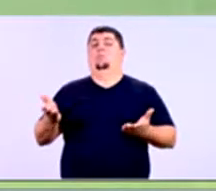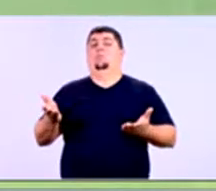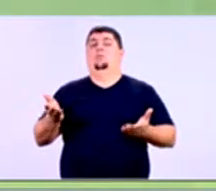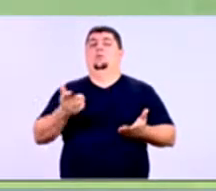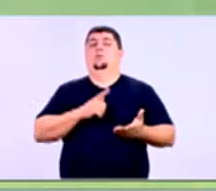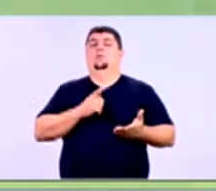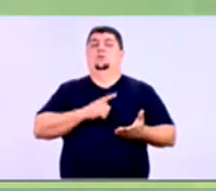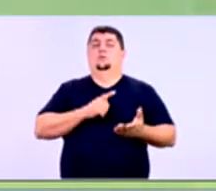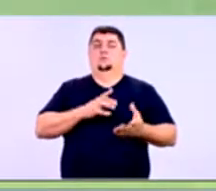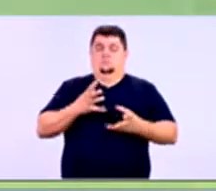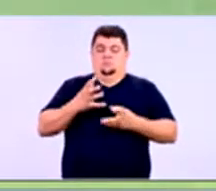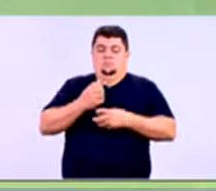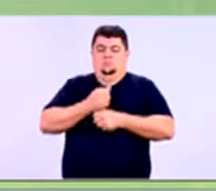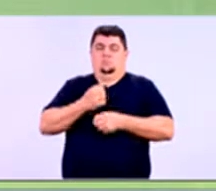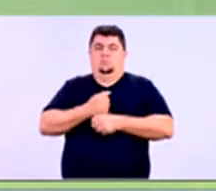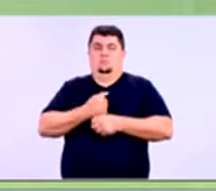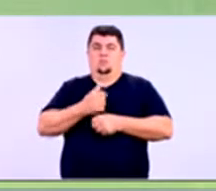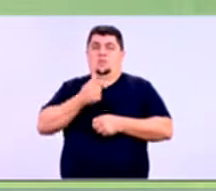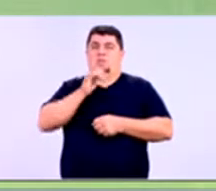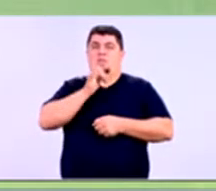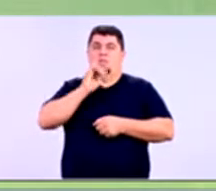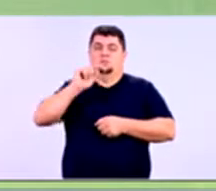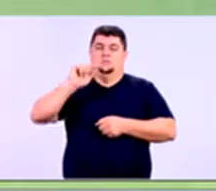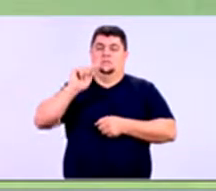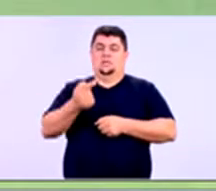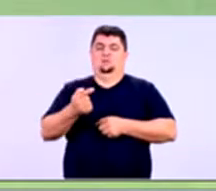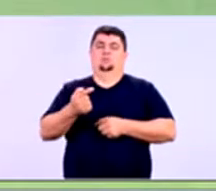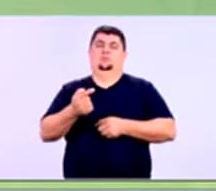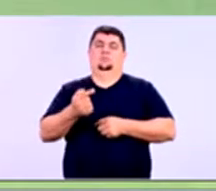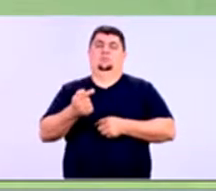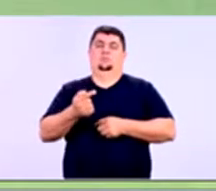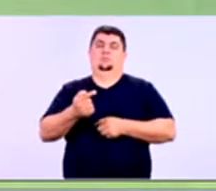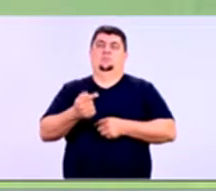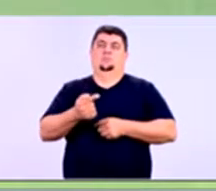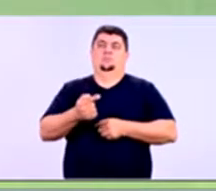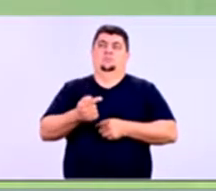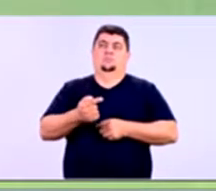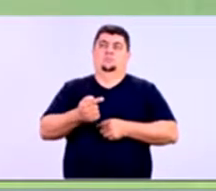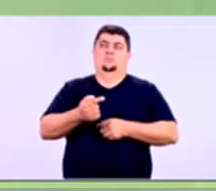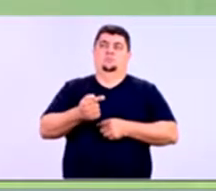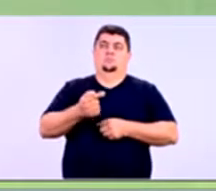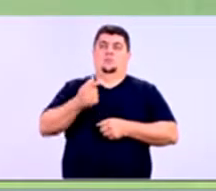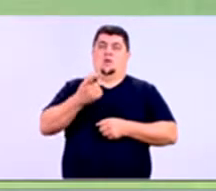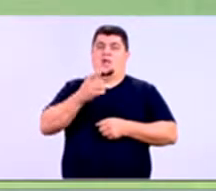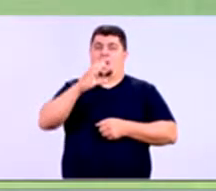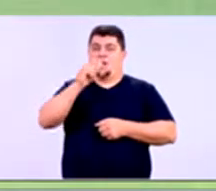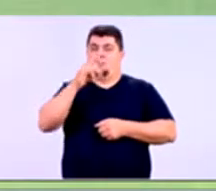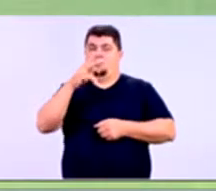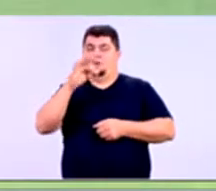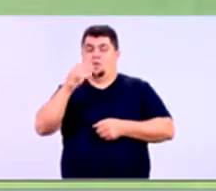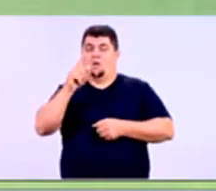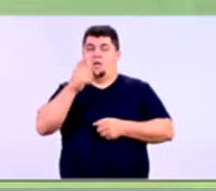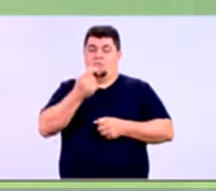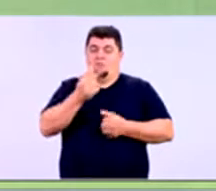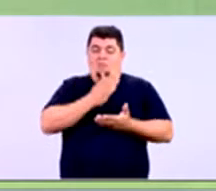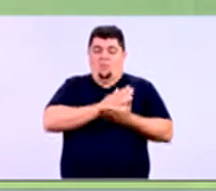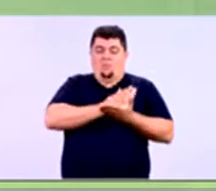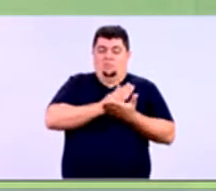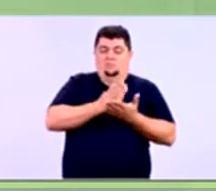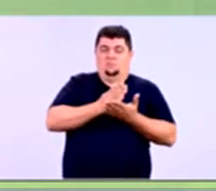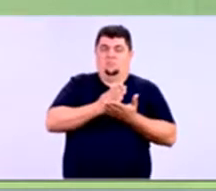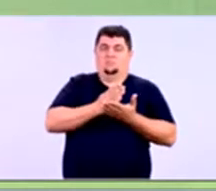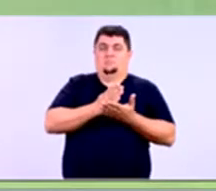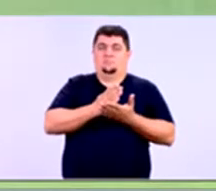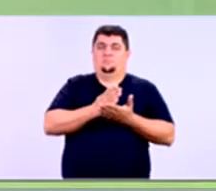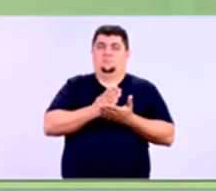um capital de R$7.000. Lembrando que capital é o nosso valor presente, ou